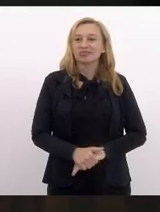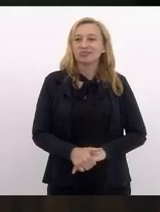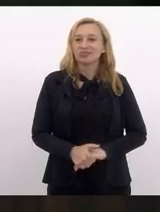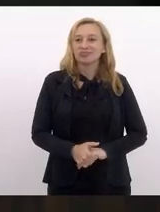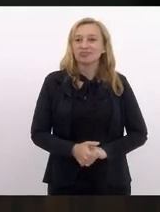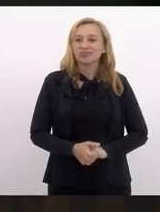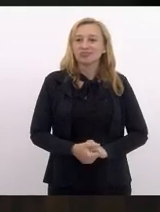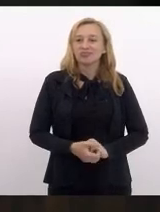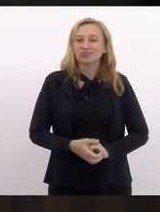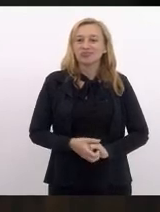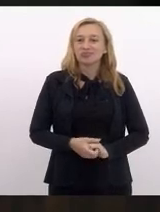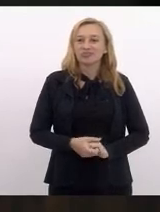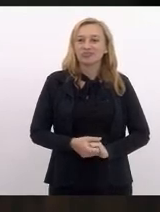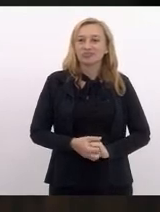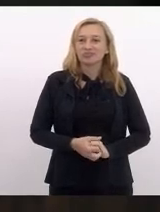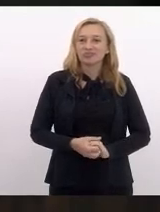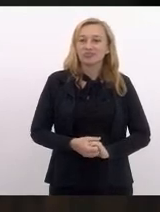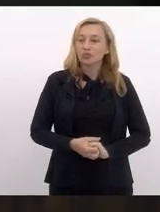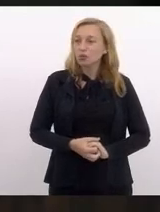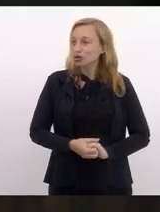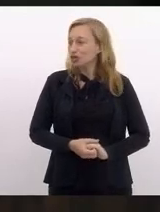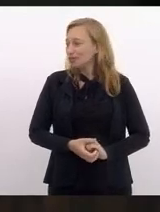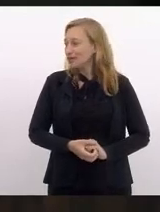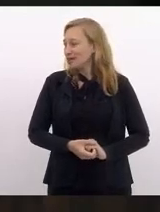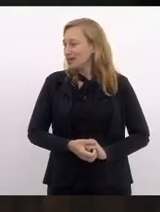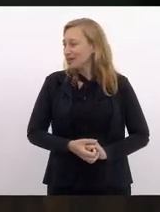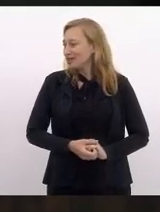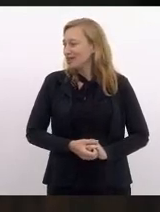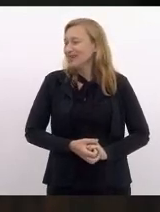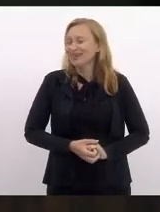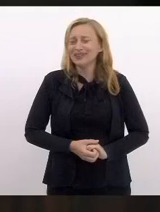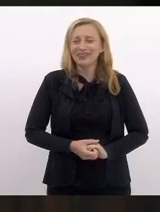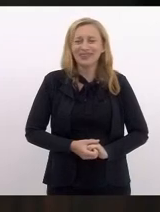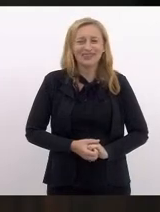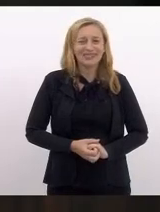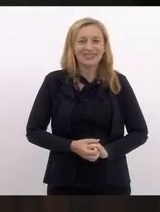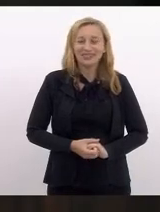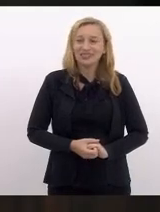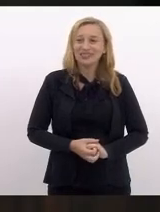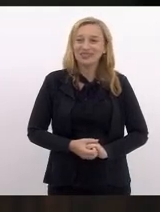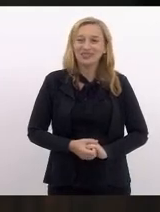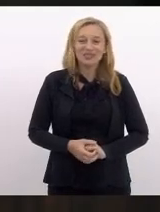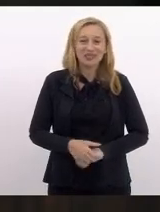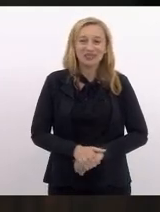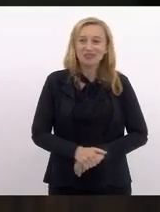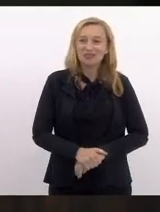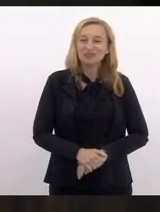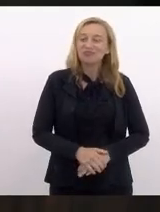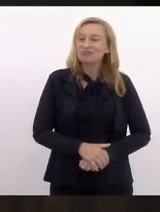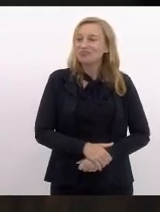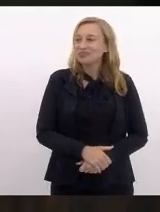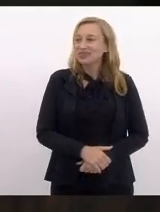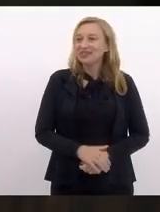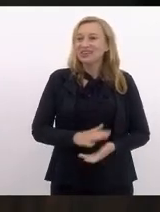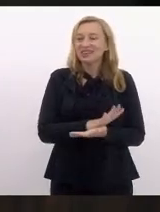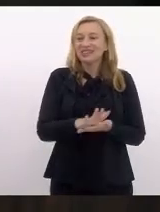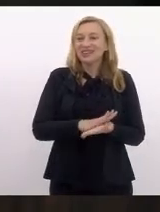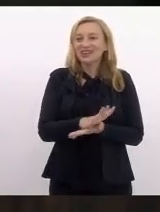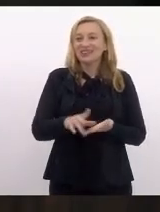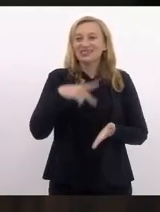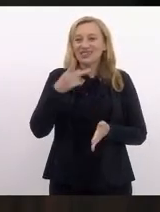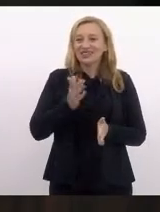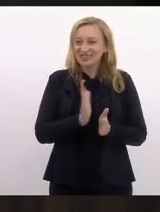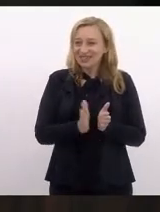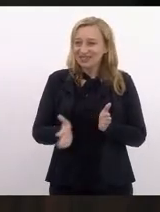serafini creme e calo de mim então vamos aqui de novo não é nada mais a